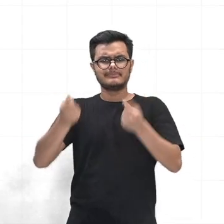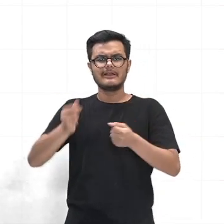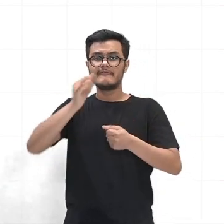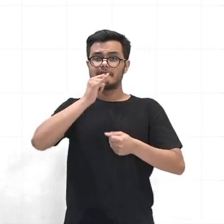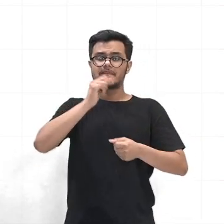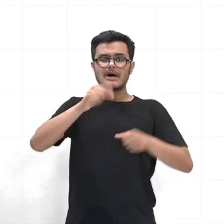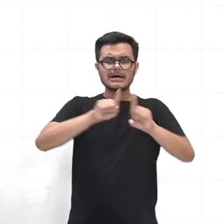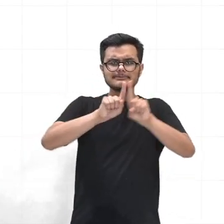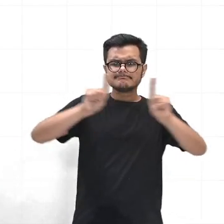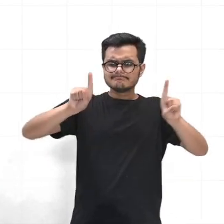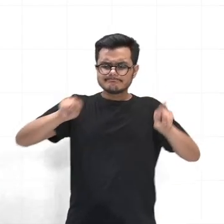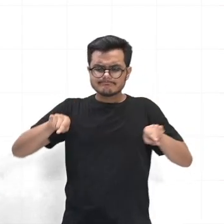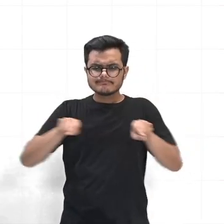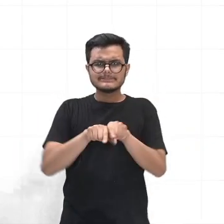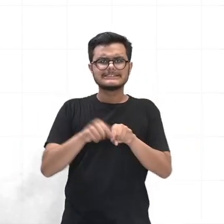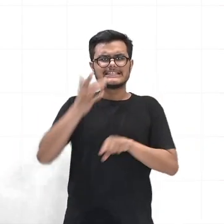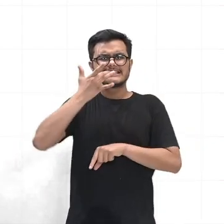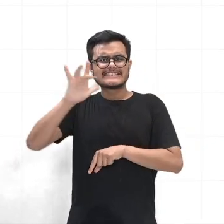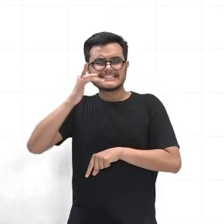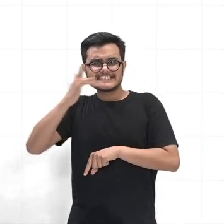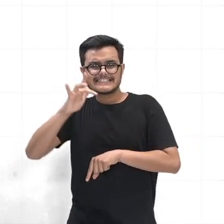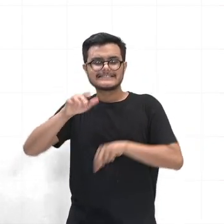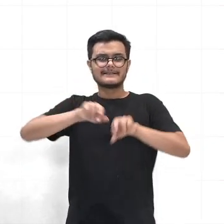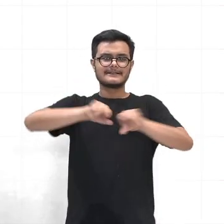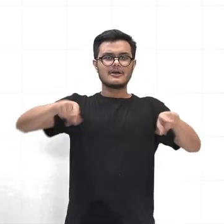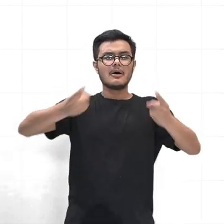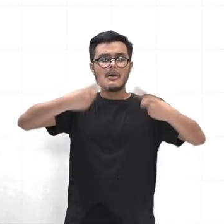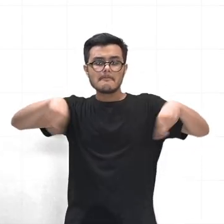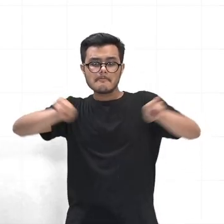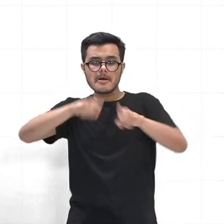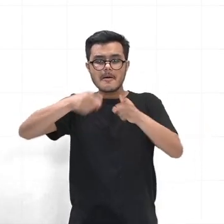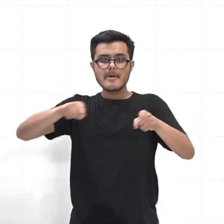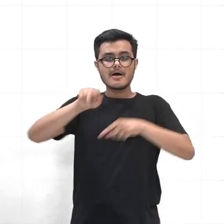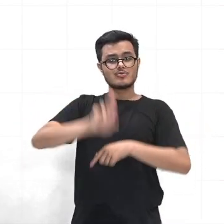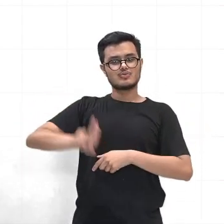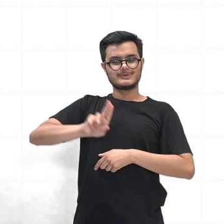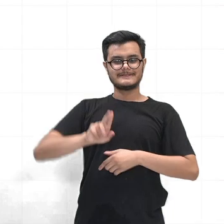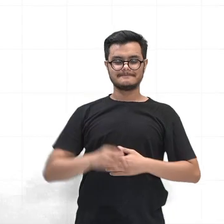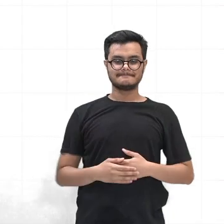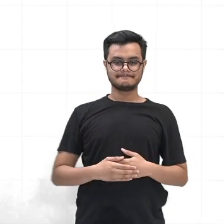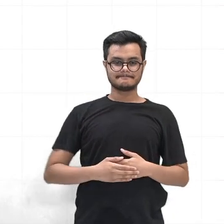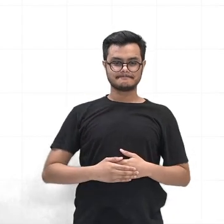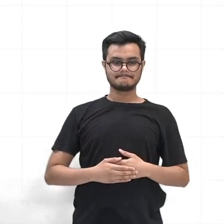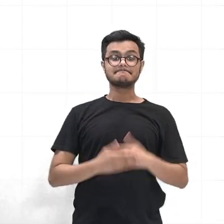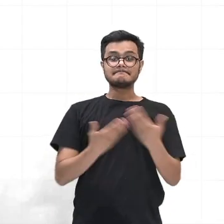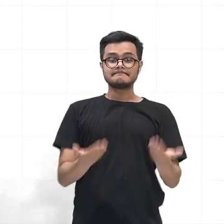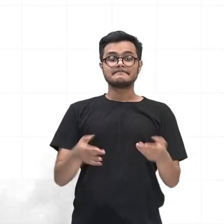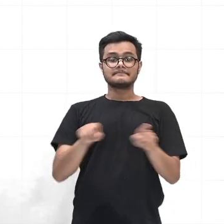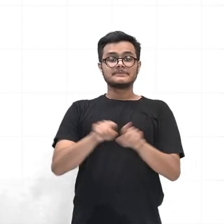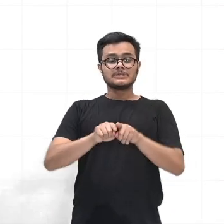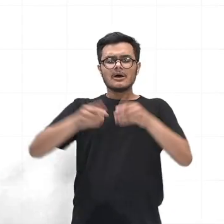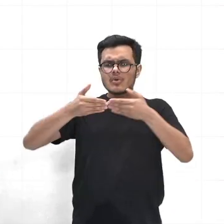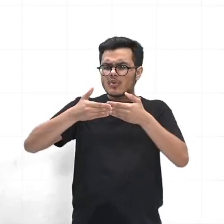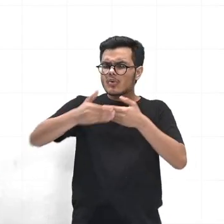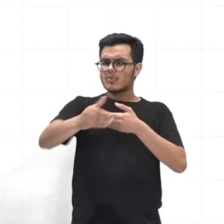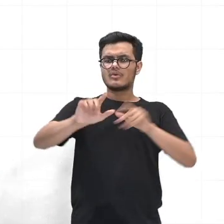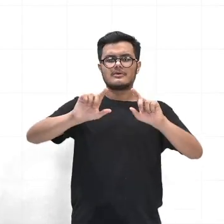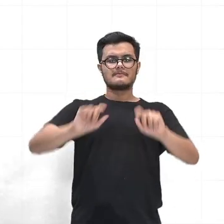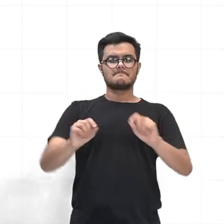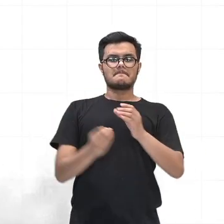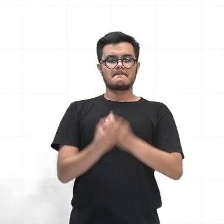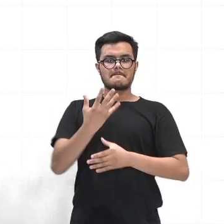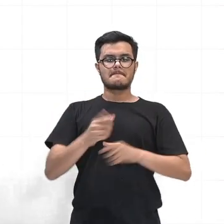cerâmica, ourivesaria e instrumentos musicais. E os cacicados complexos começaram, então, a